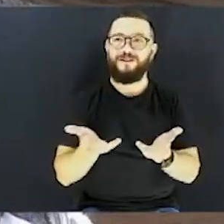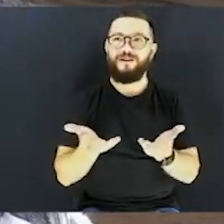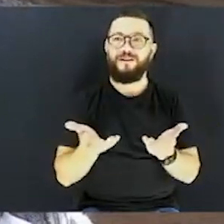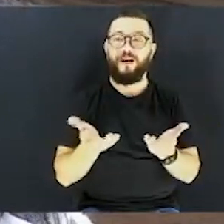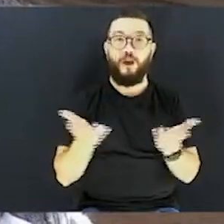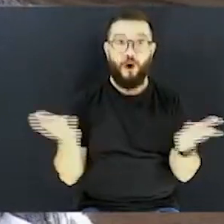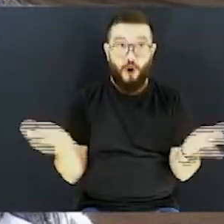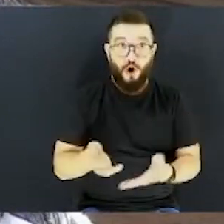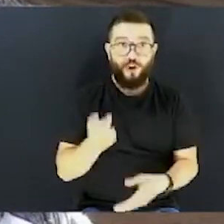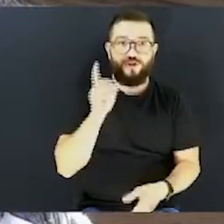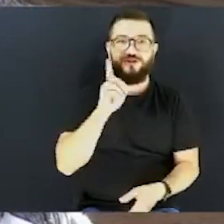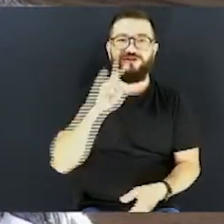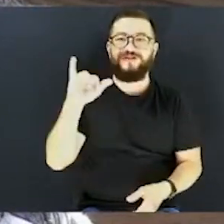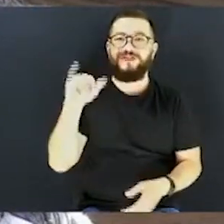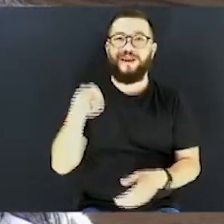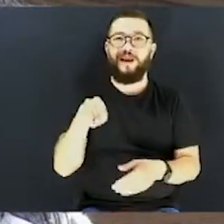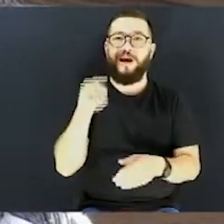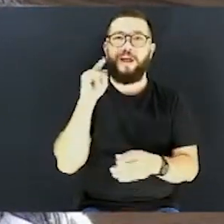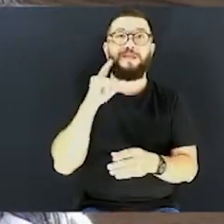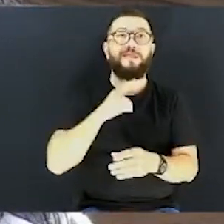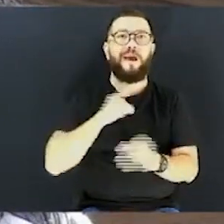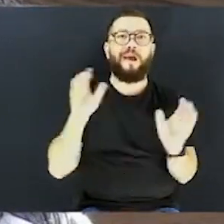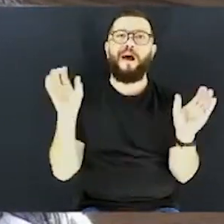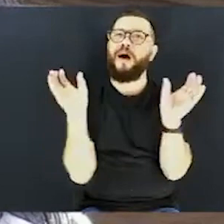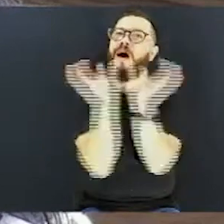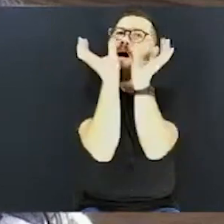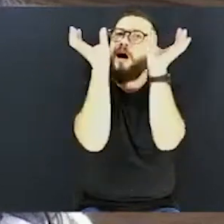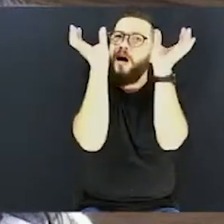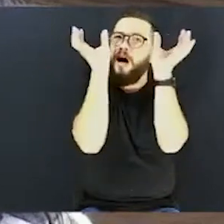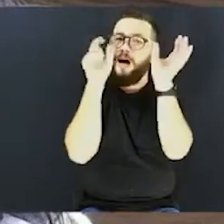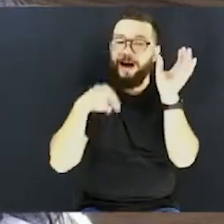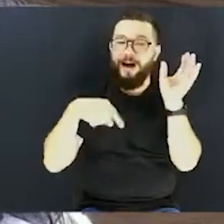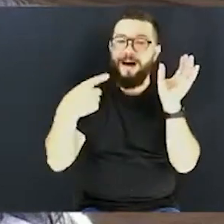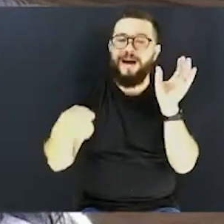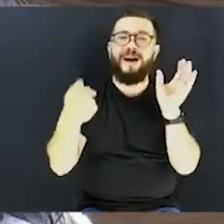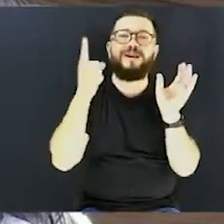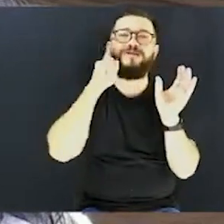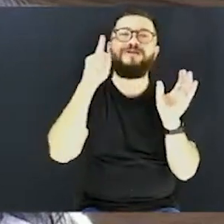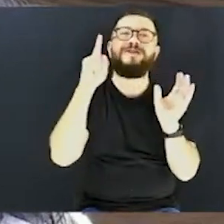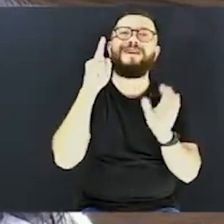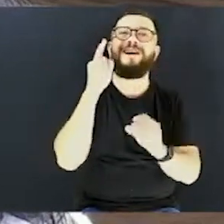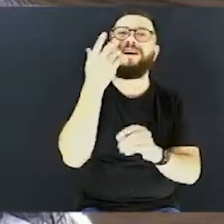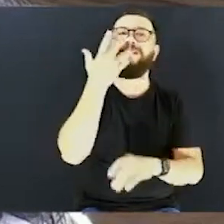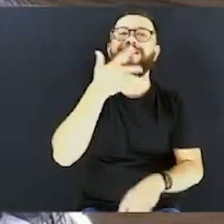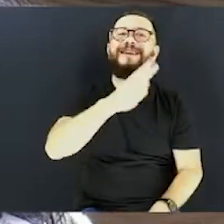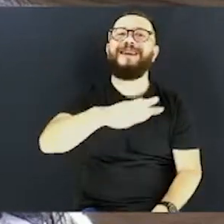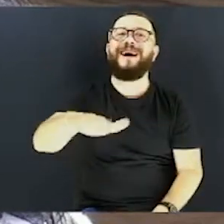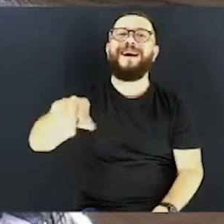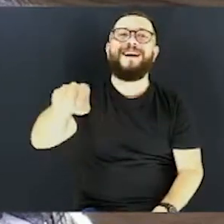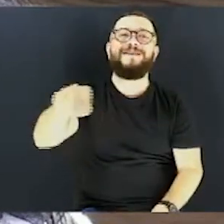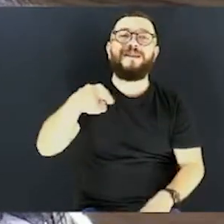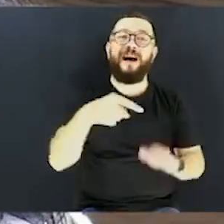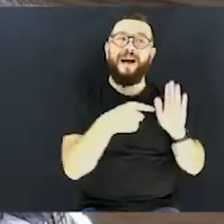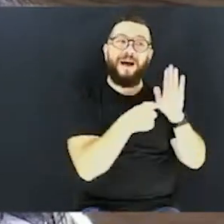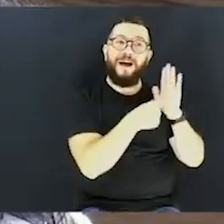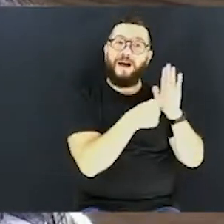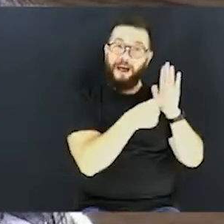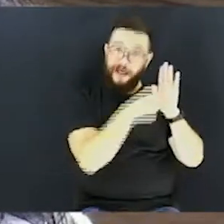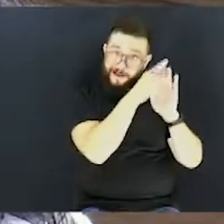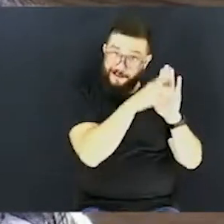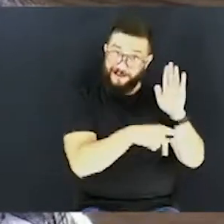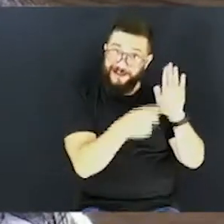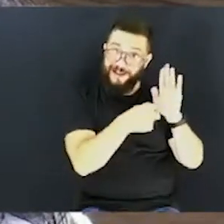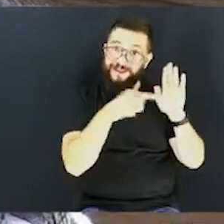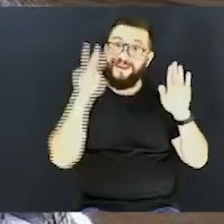daqui 3 dias nós comemoramos o Dia da Criança, e esse é o presente que esta Câmara Municipal oferece às crianças